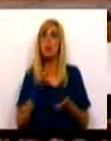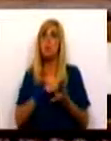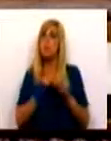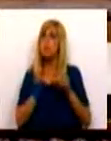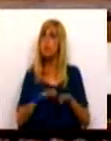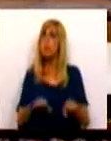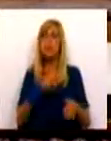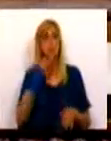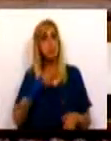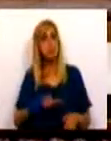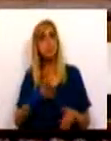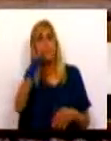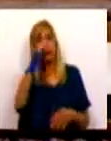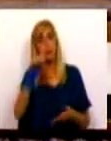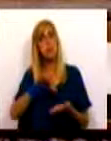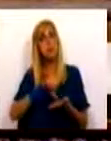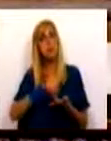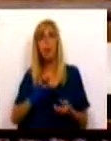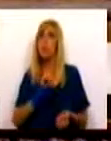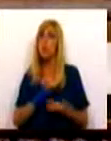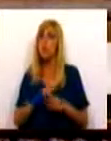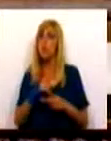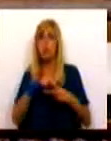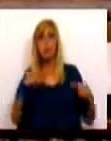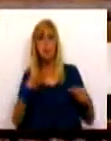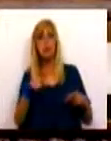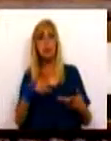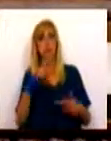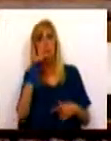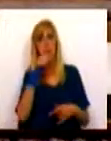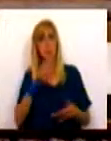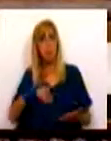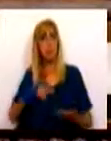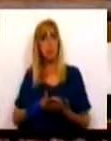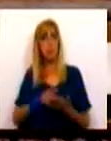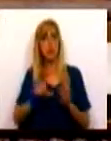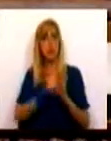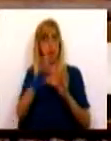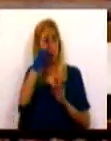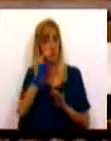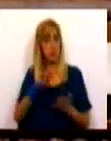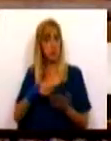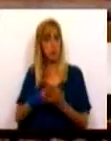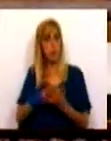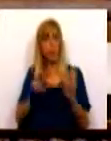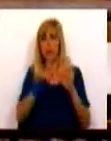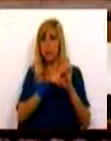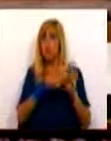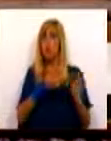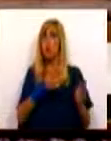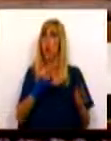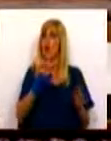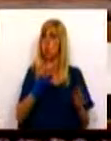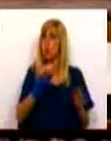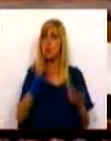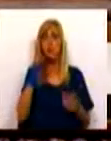de competências do Estado Central para as autarquias, relembro que a proposta de lei do Governo propõe no seu artigo 18º, número